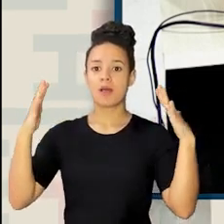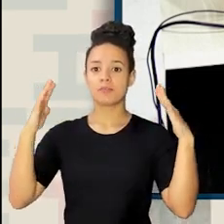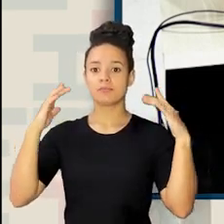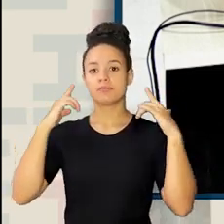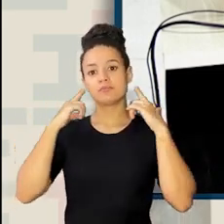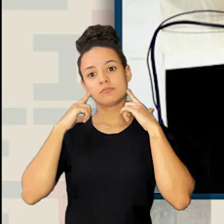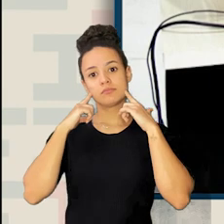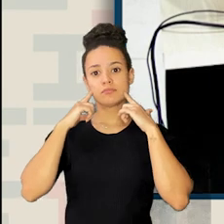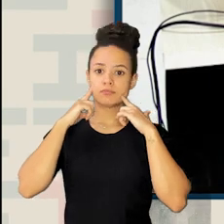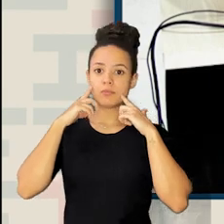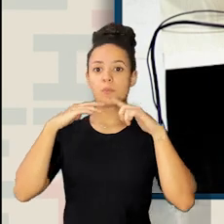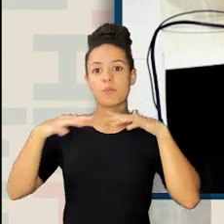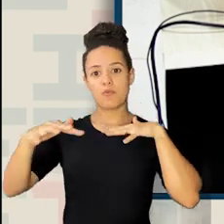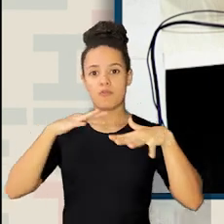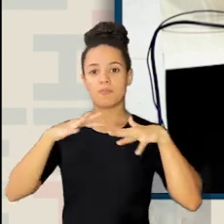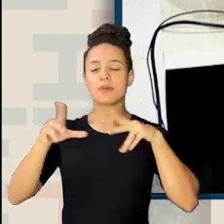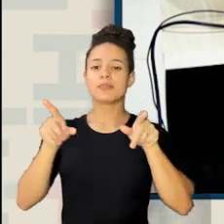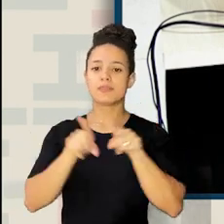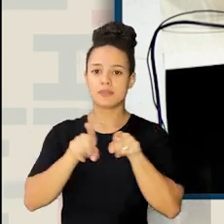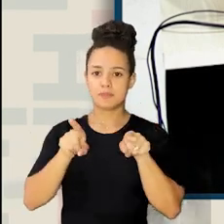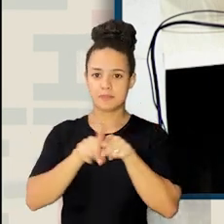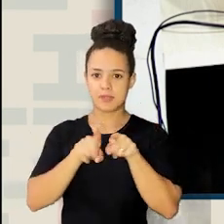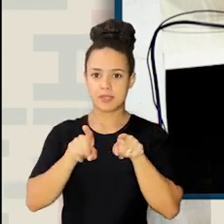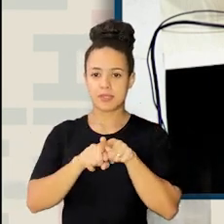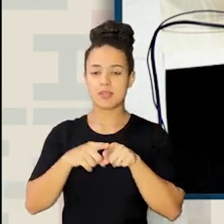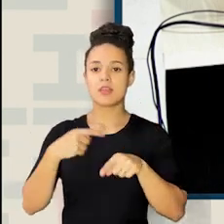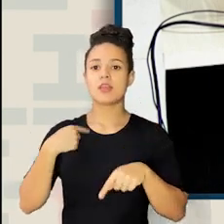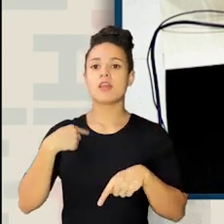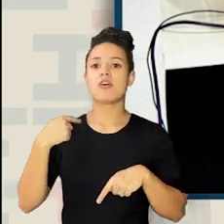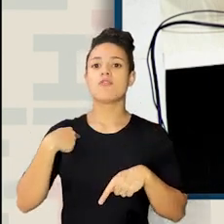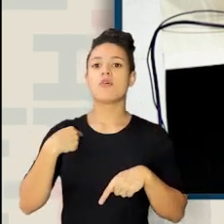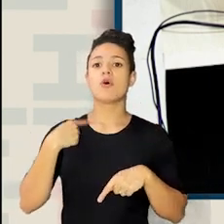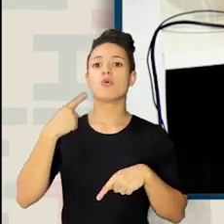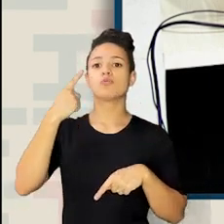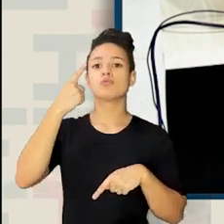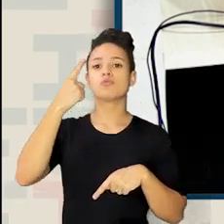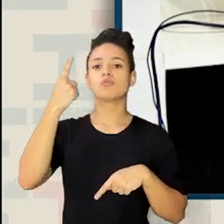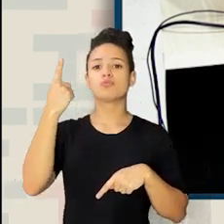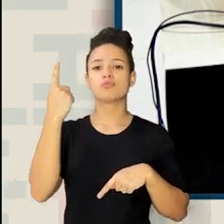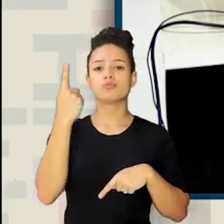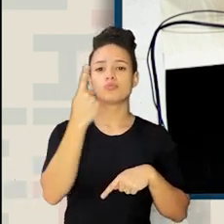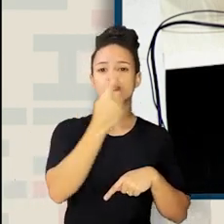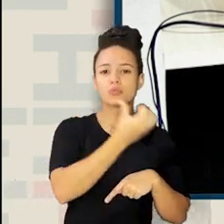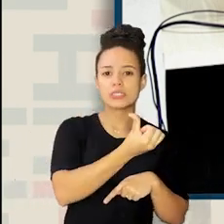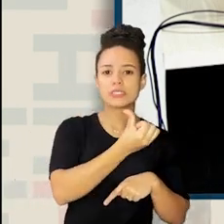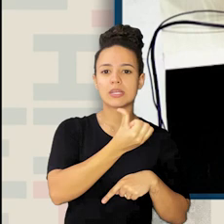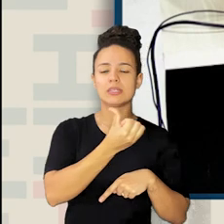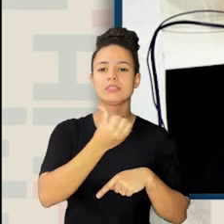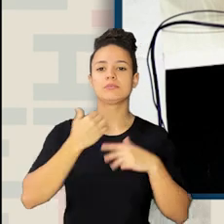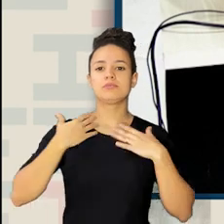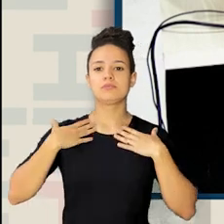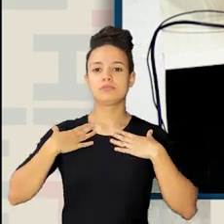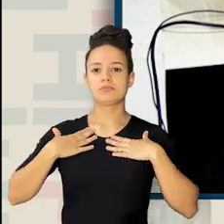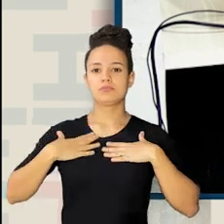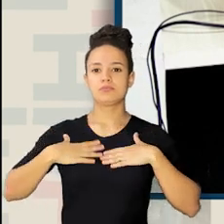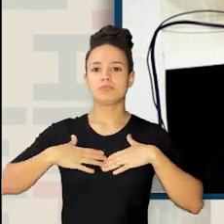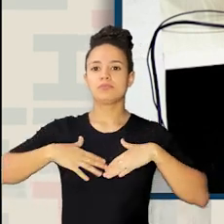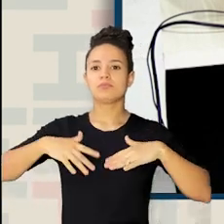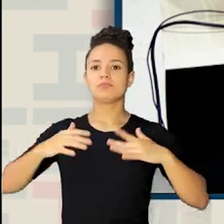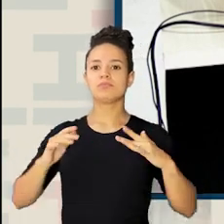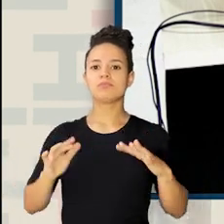cabeça vai acompanhar esse movimento. Eu vou contar 6 vezes, de um lado para o outro, bem relaxados os